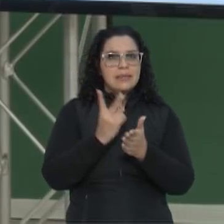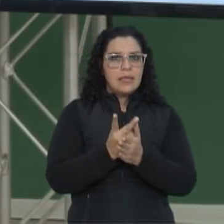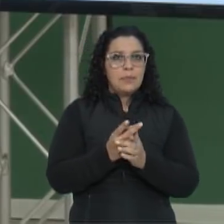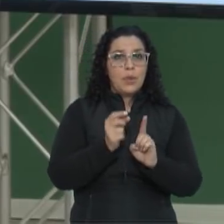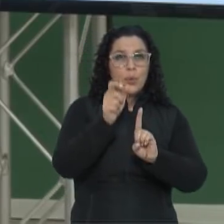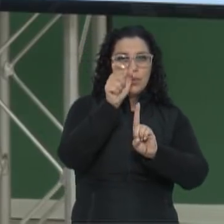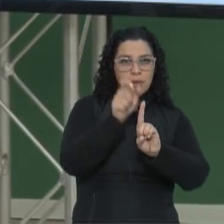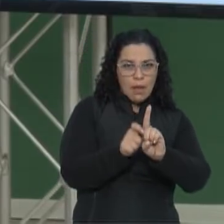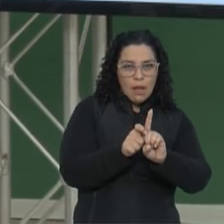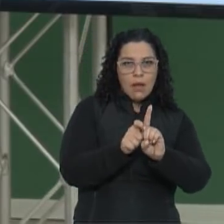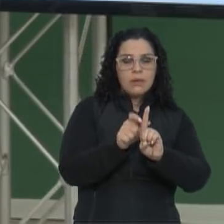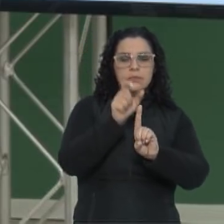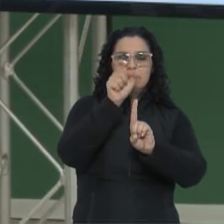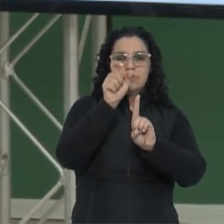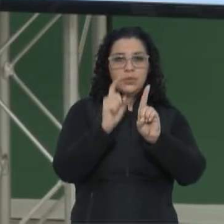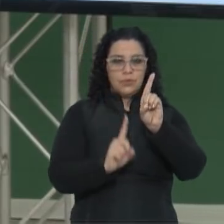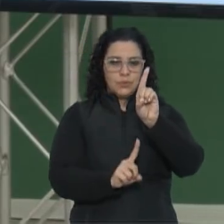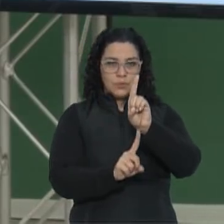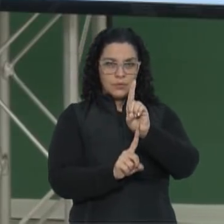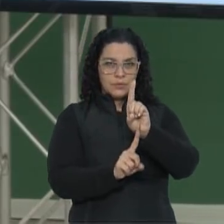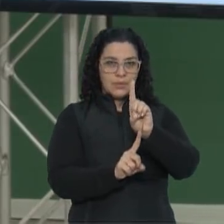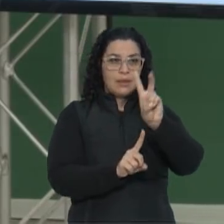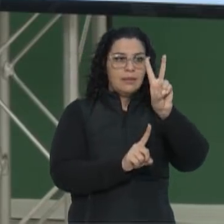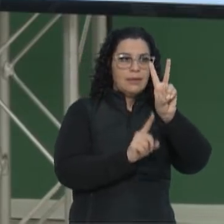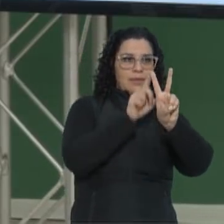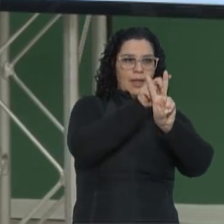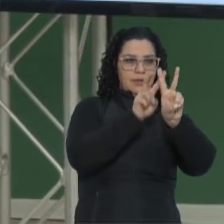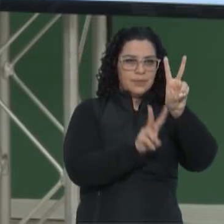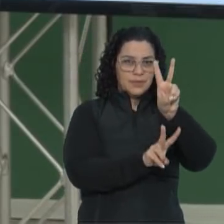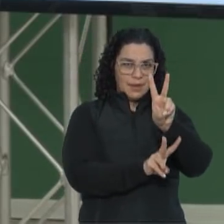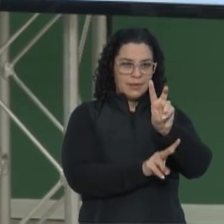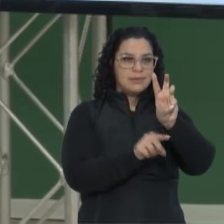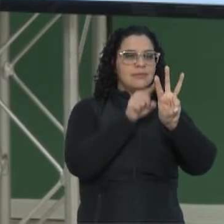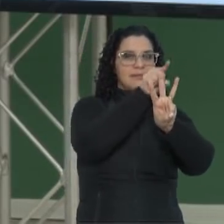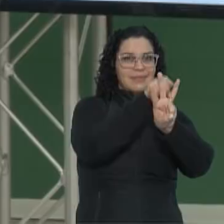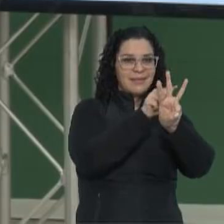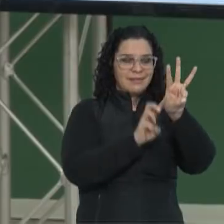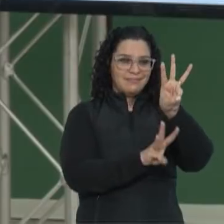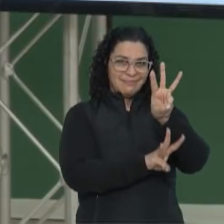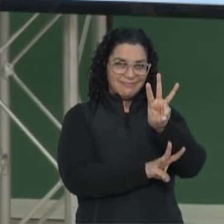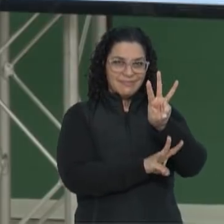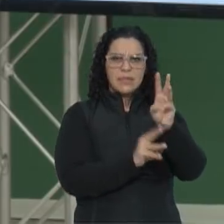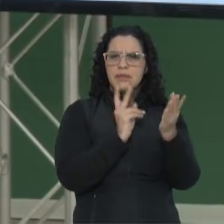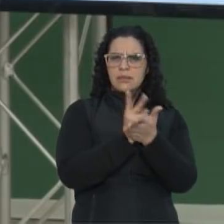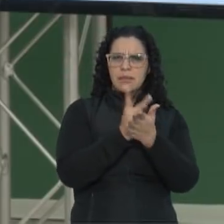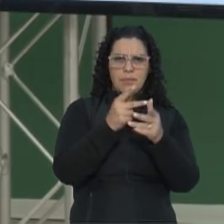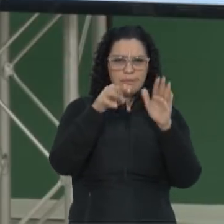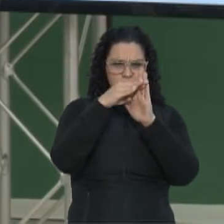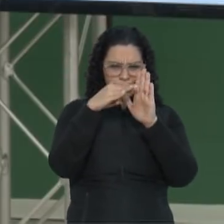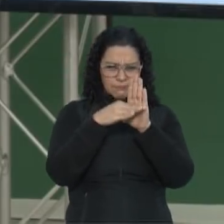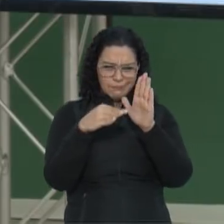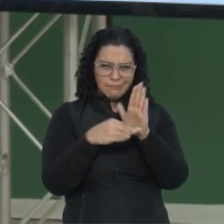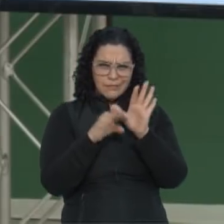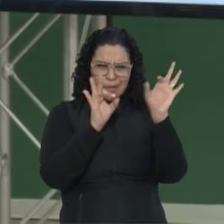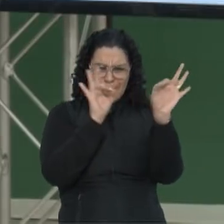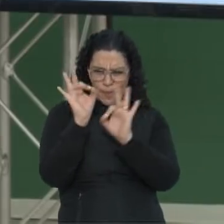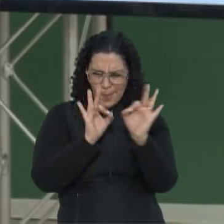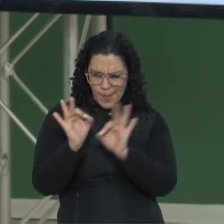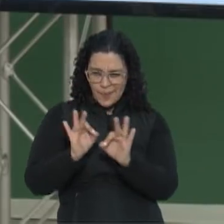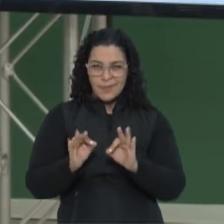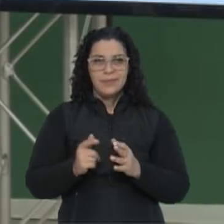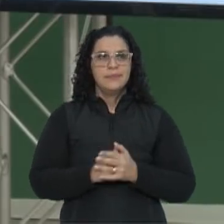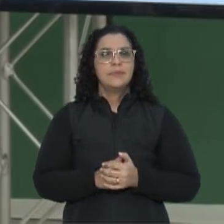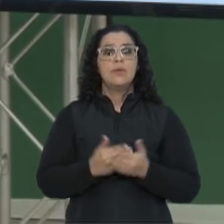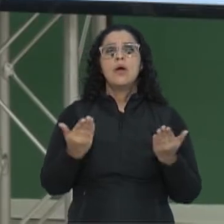unidade, décimo embaixo de décimo, centésimo embaixo de centésimo. E aí, então, vai acontecer o quê?